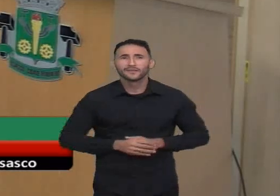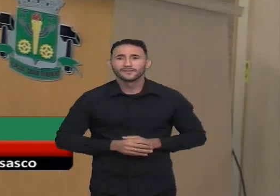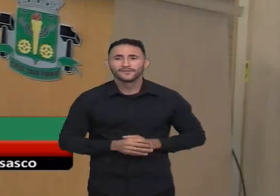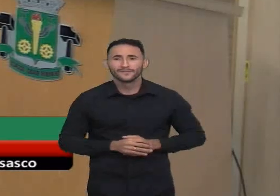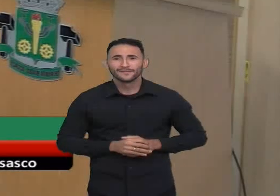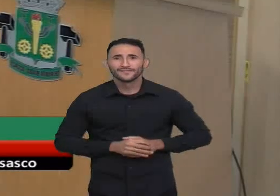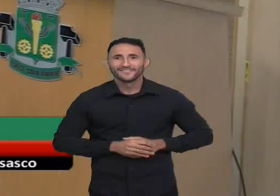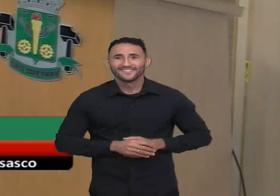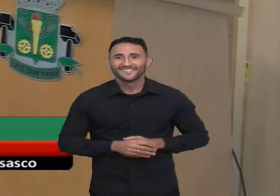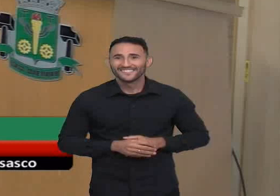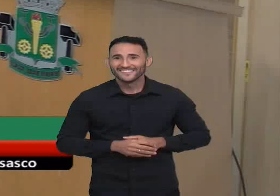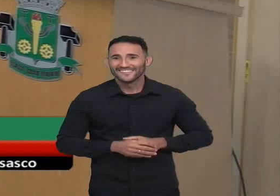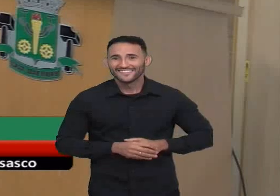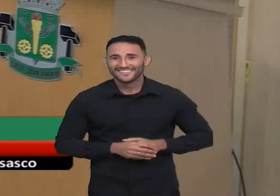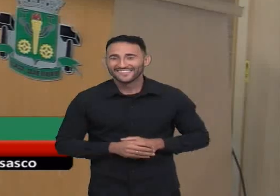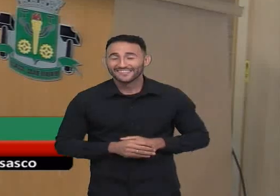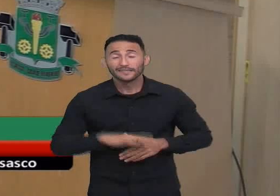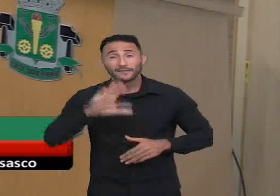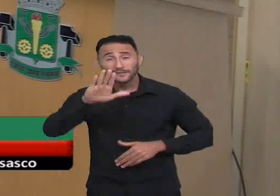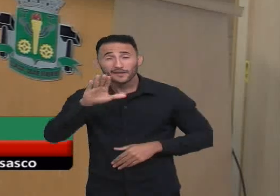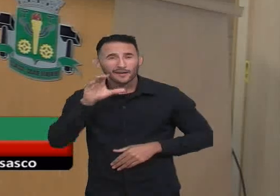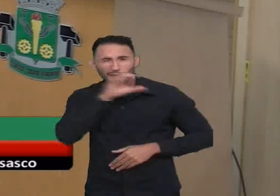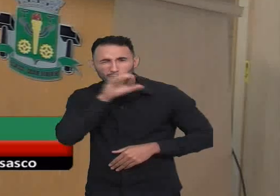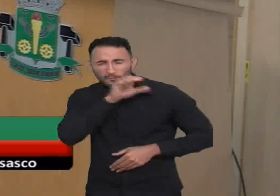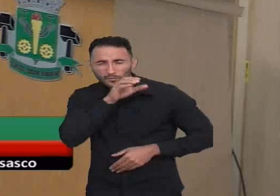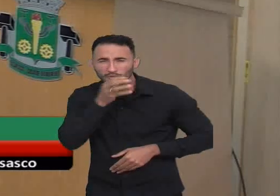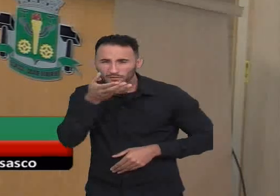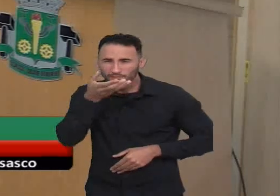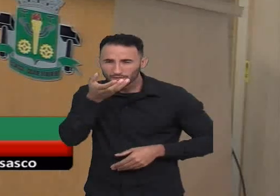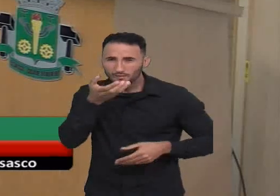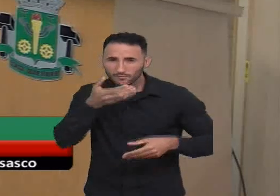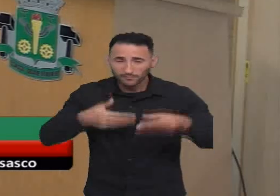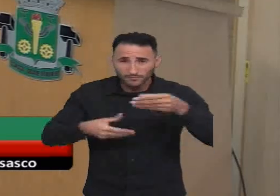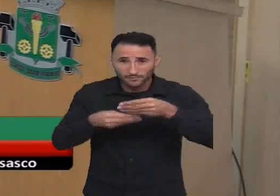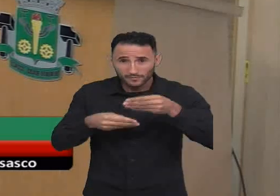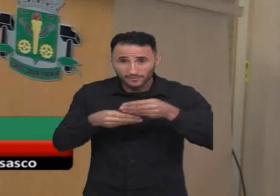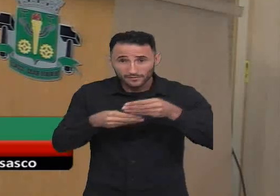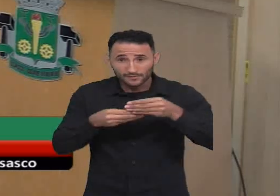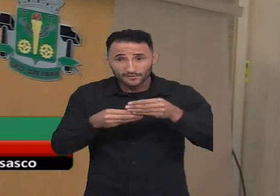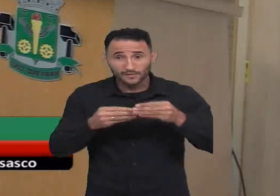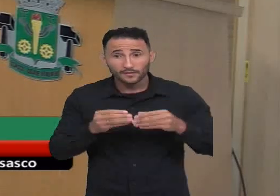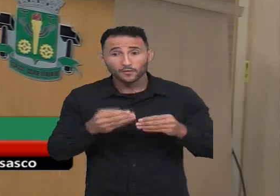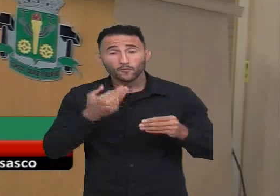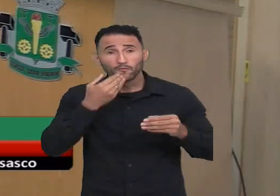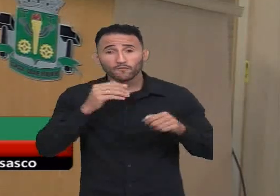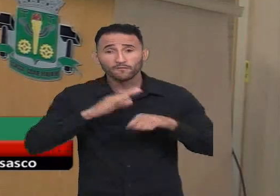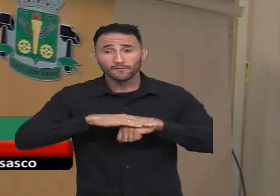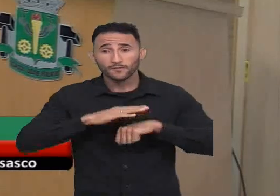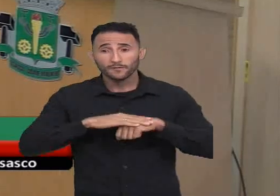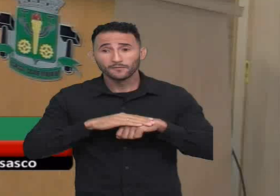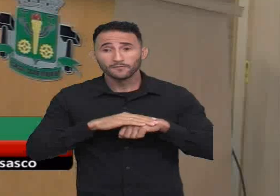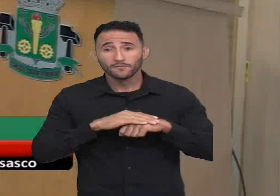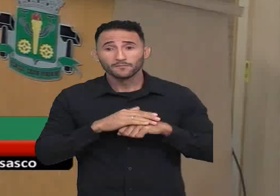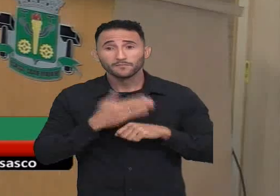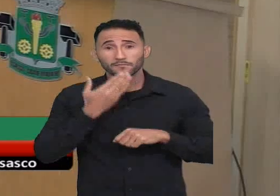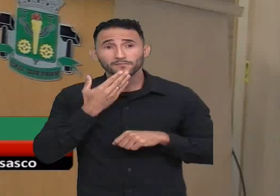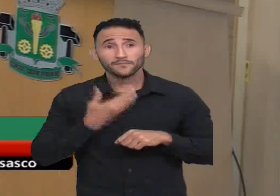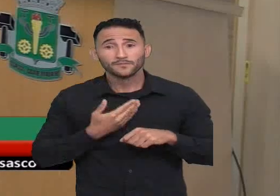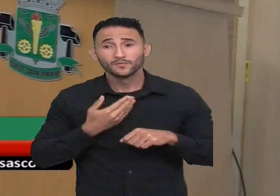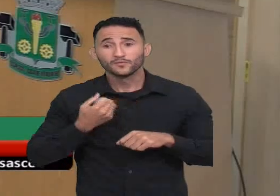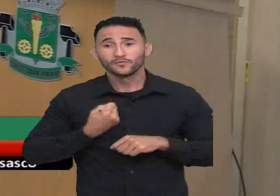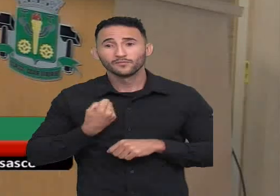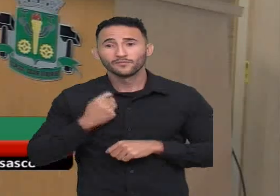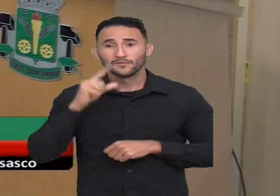Presidente, sim. Questão de ordem. Eu gostaria de fazer uma ressalva que eu fiz um requerimento no dia 6 de junho, requerimento 7